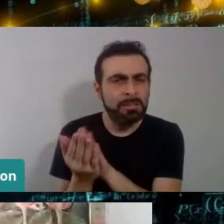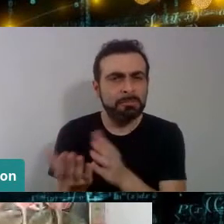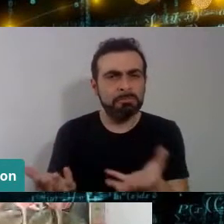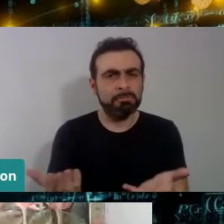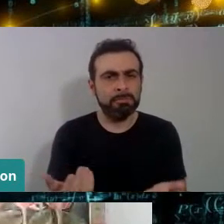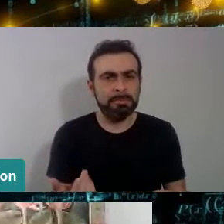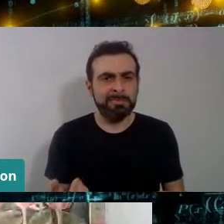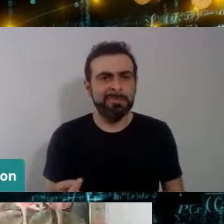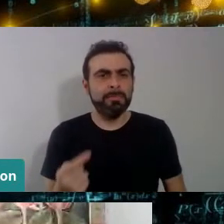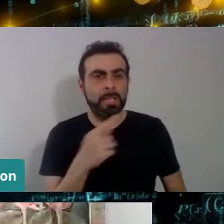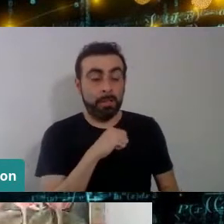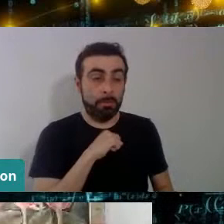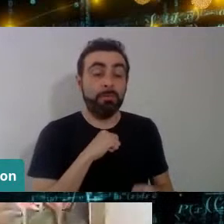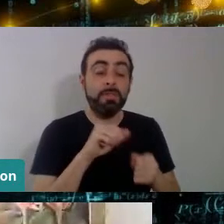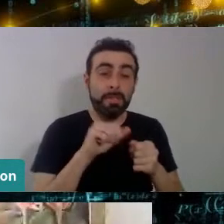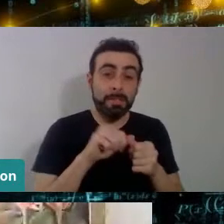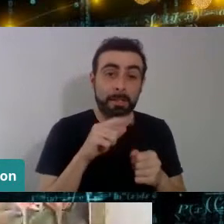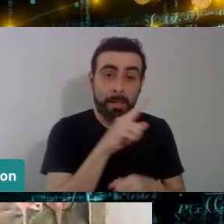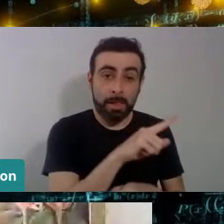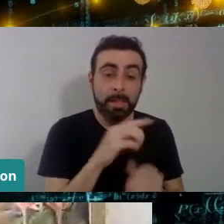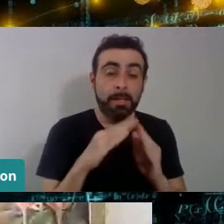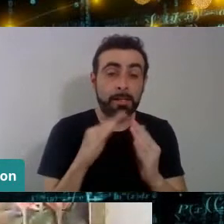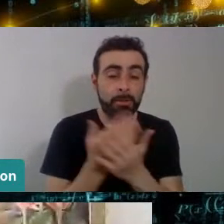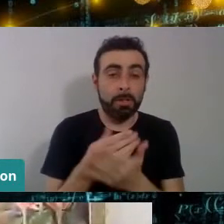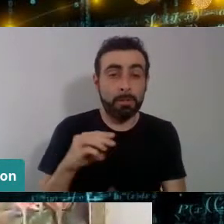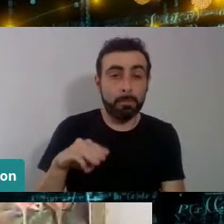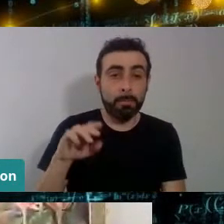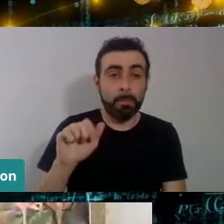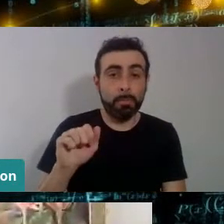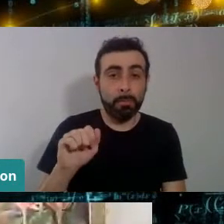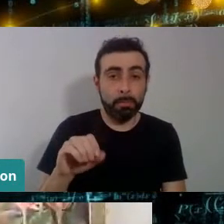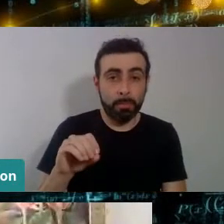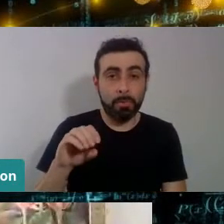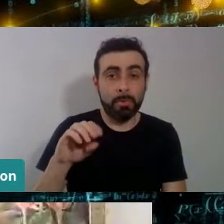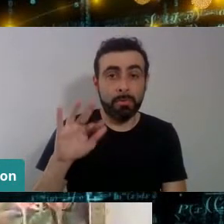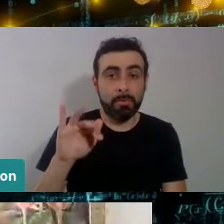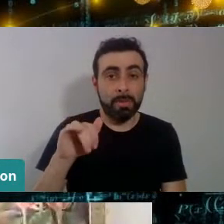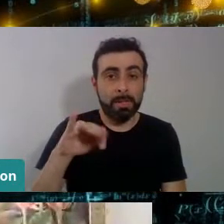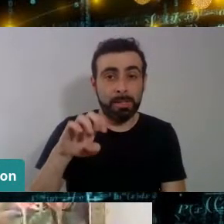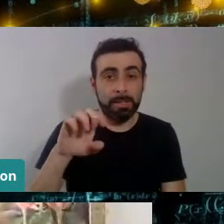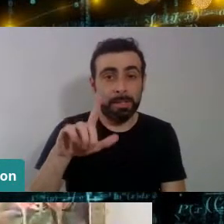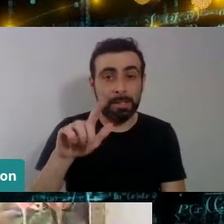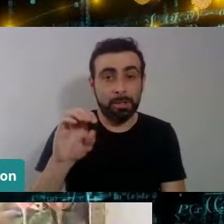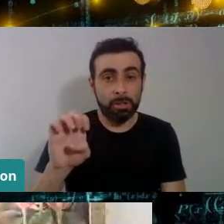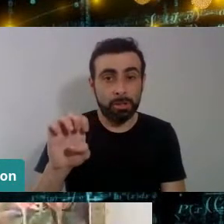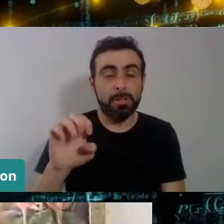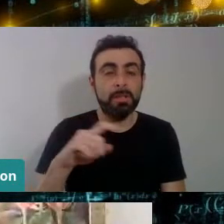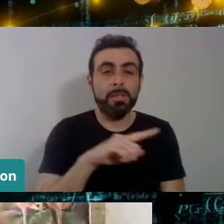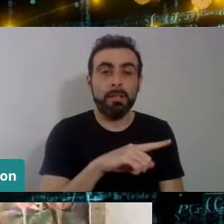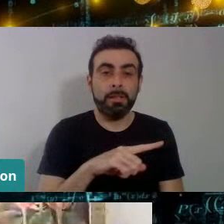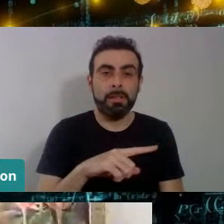no Mofahed, sabe? Bem antes de começar lá em Jacarezinho. Sim. Um curso de